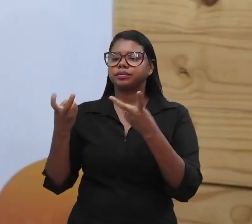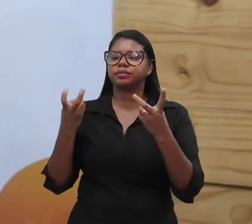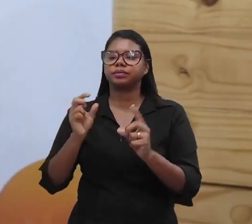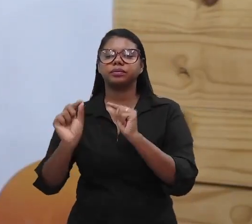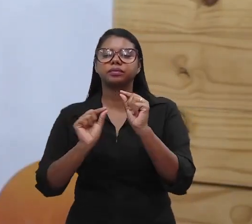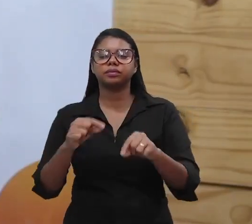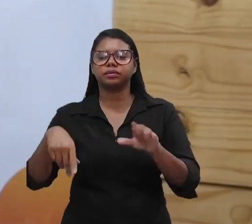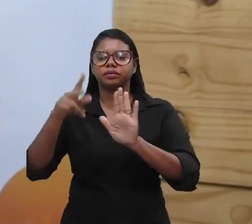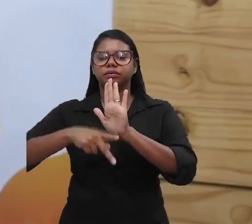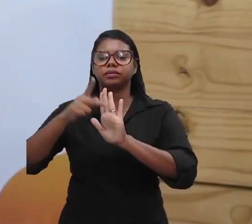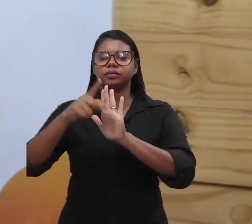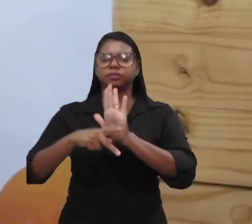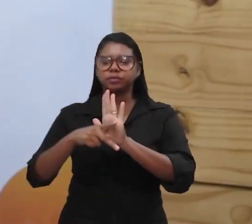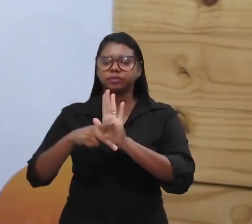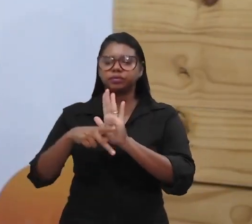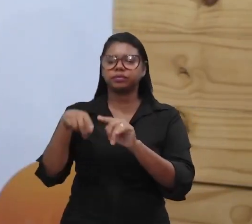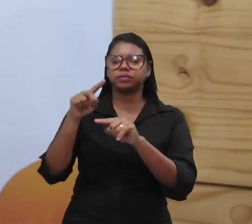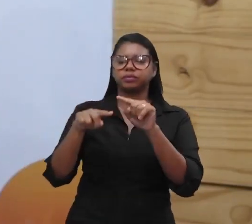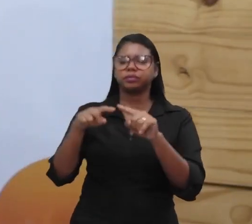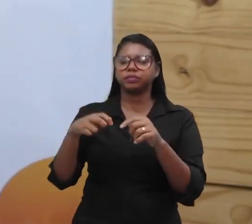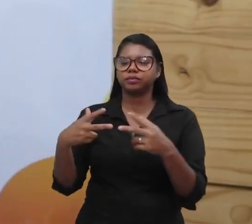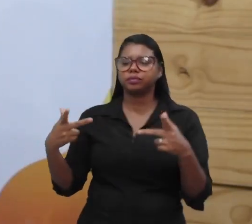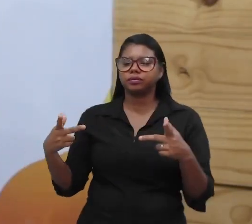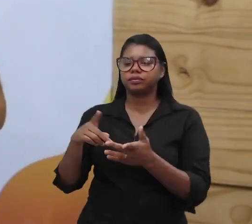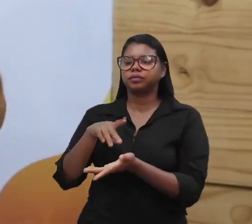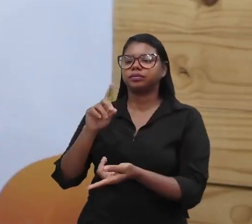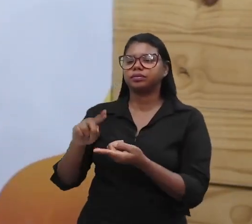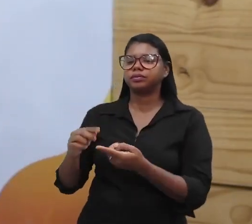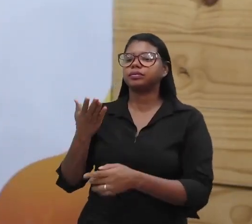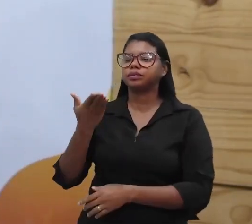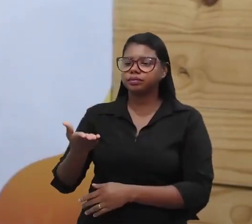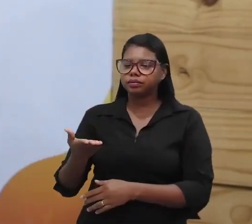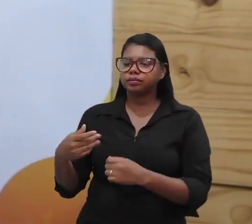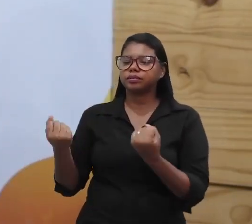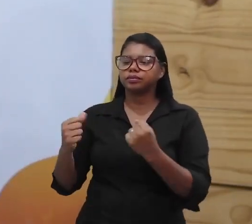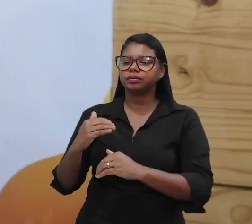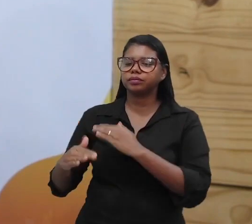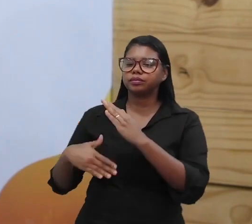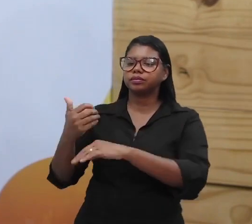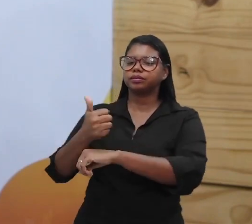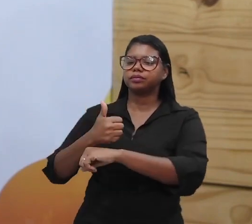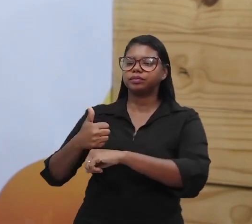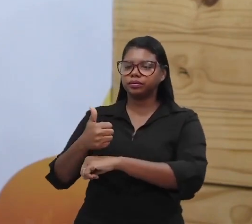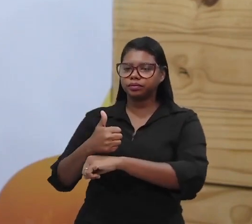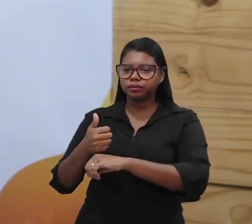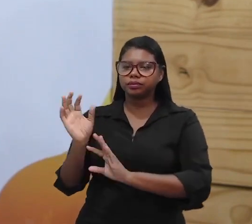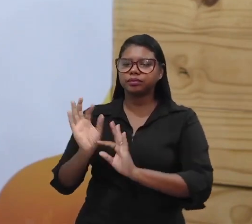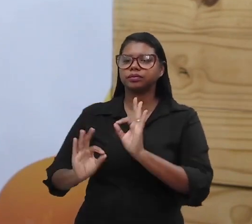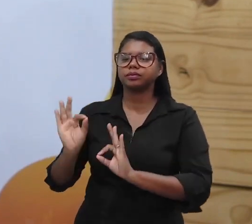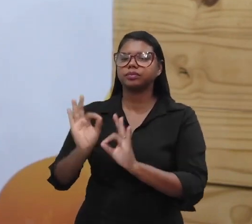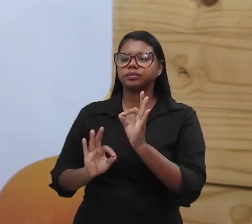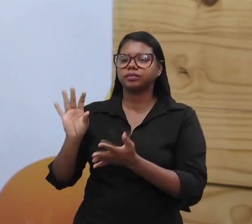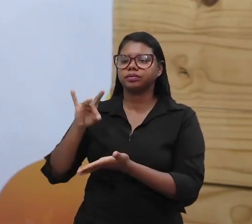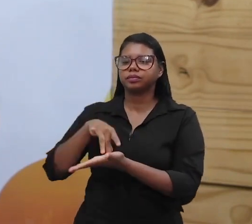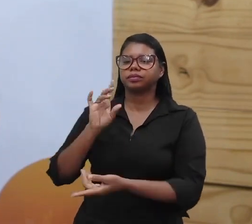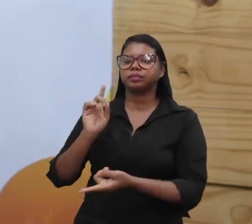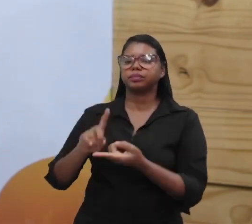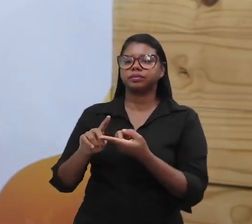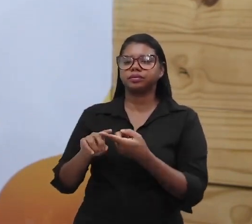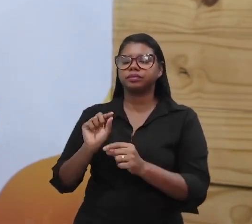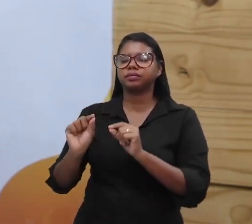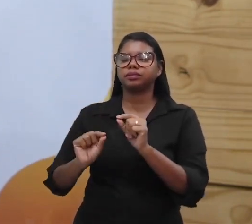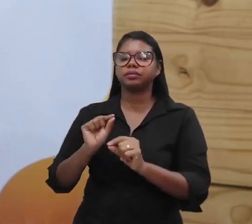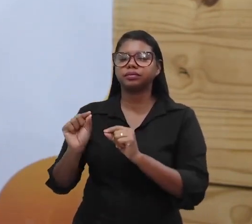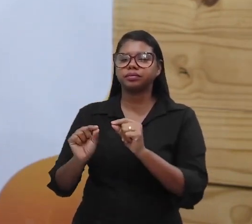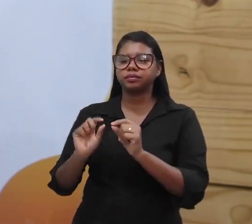O projeto do produto, né? Você tem que desenvolvê-lo e ele tem que ser produzido de tal forma que